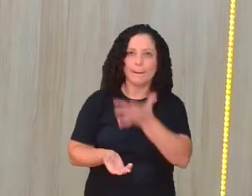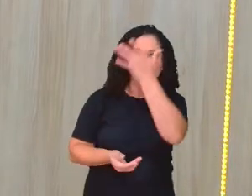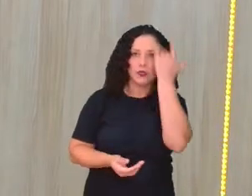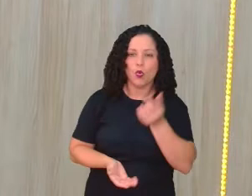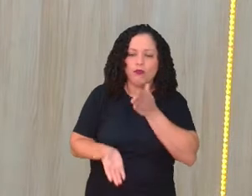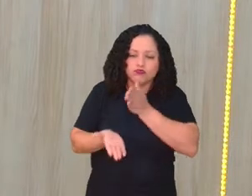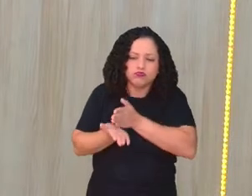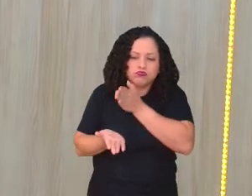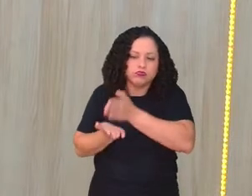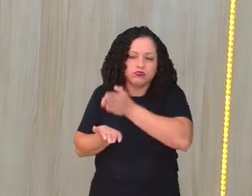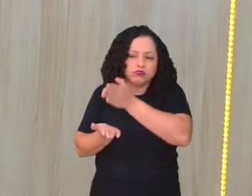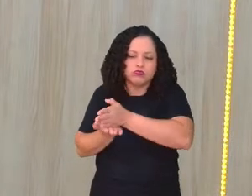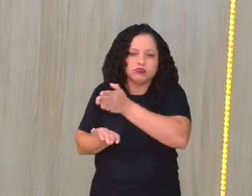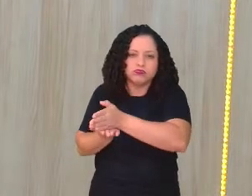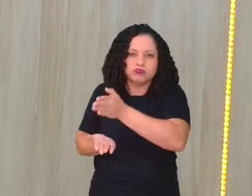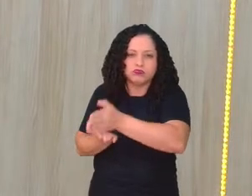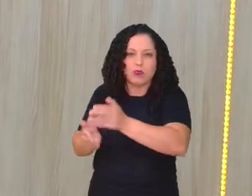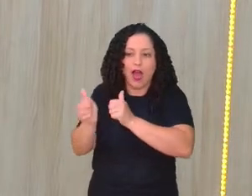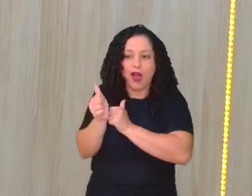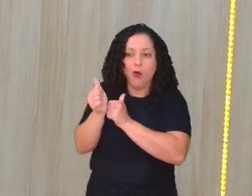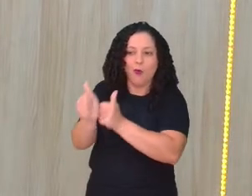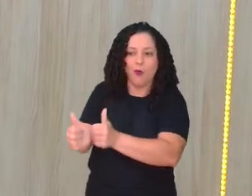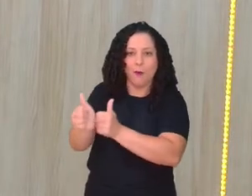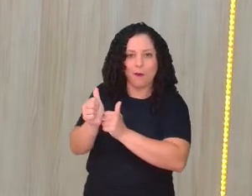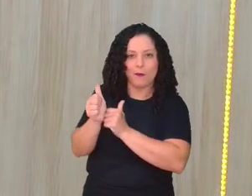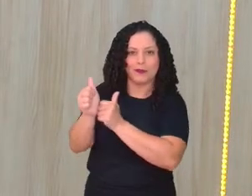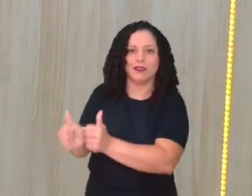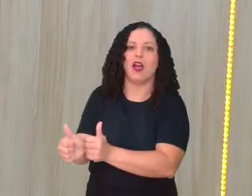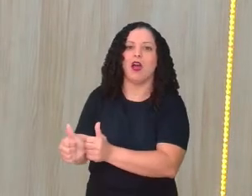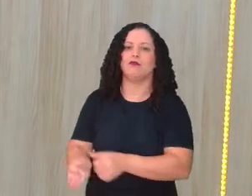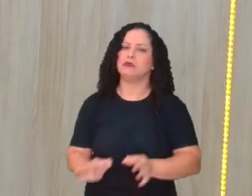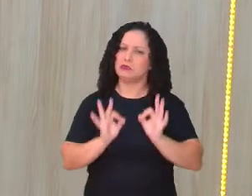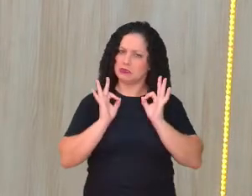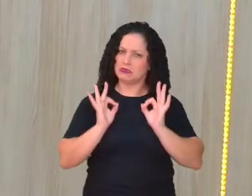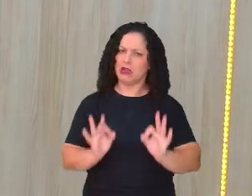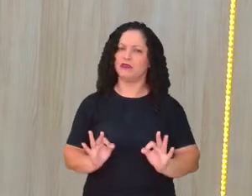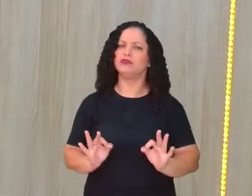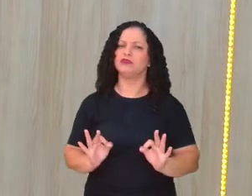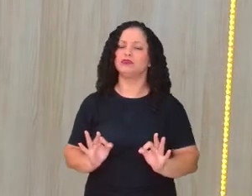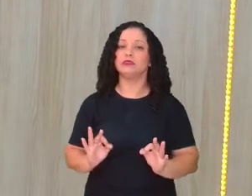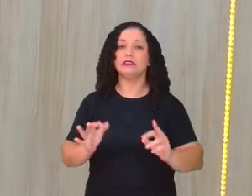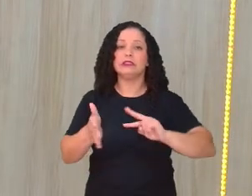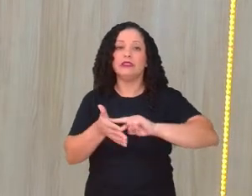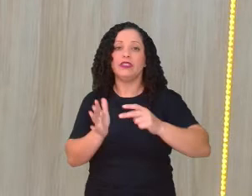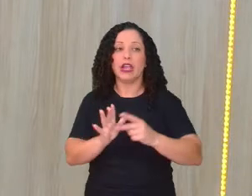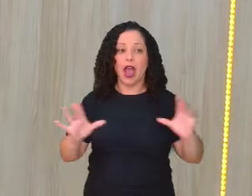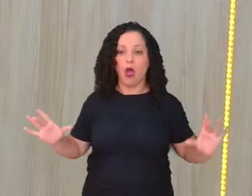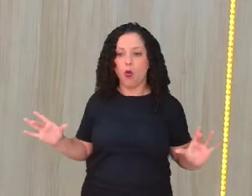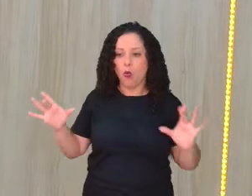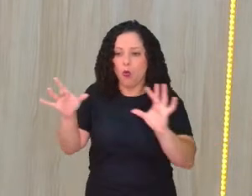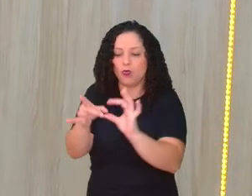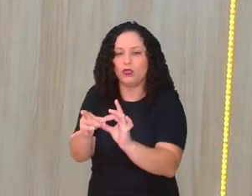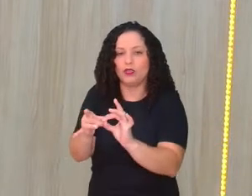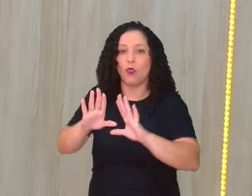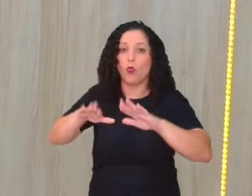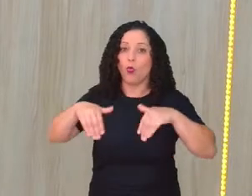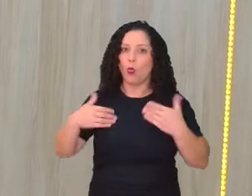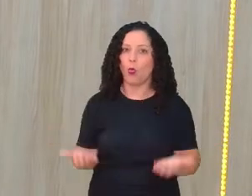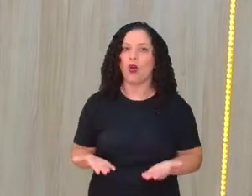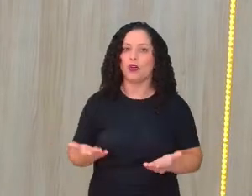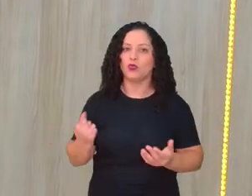comunhão, você está recebendo o sacramento da Eucaristia, né? É porque você está em comunhão com a igreja. Quando você